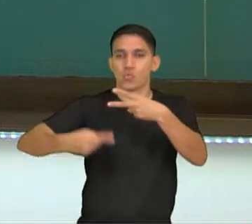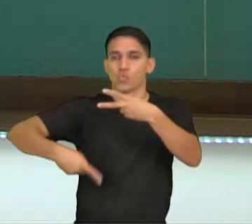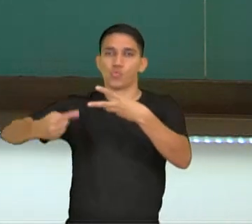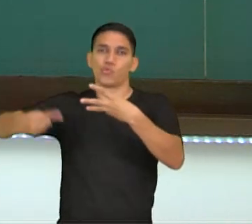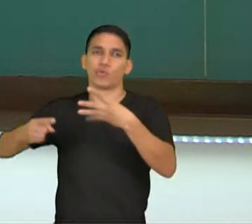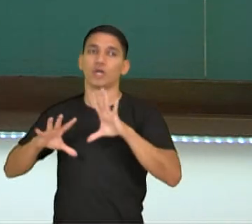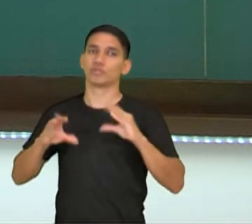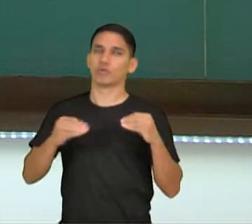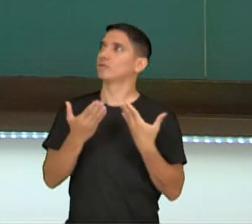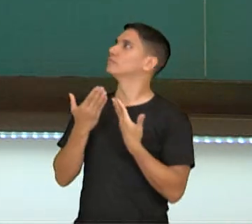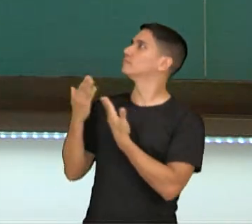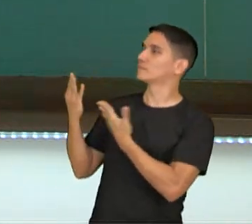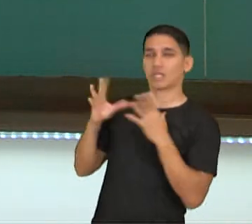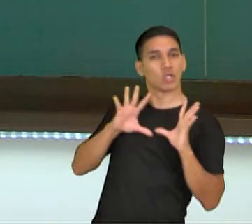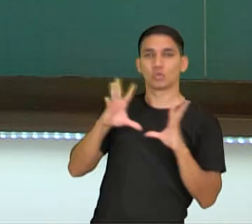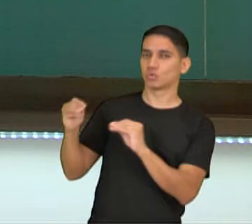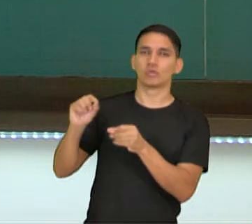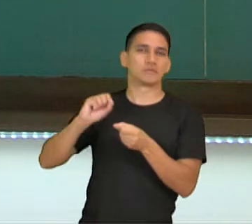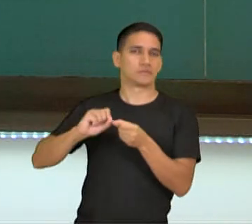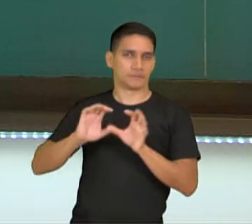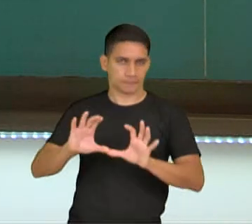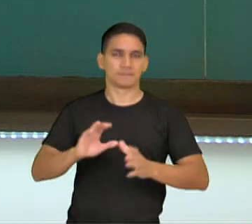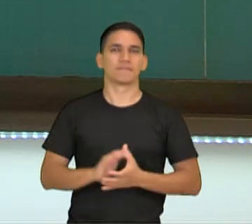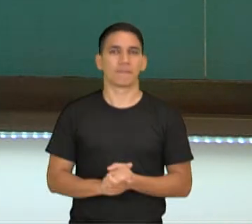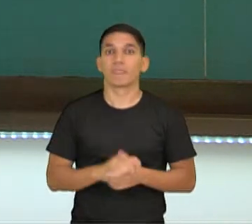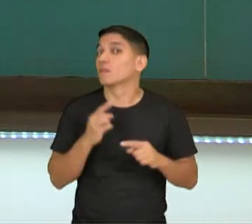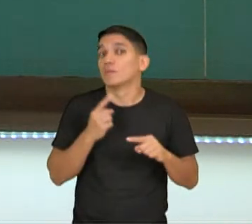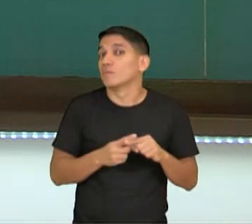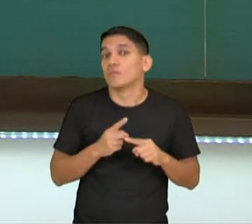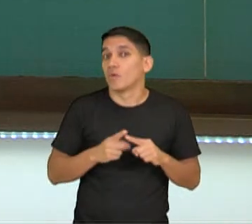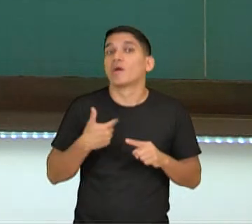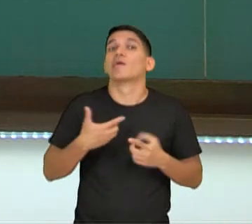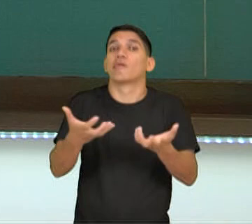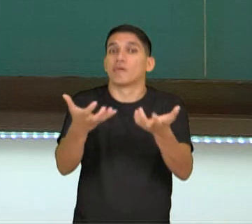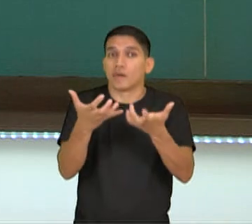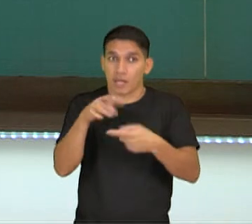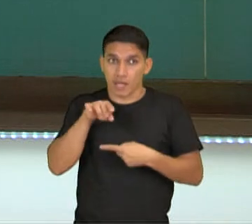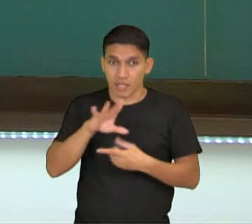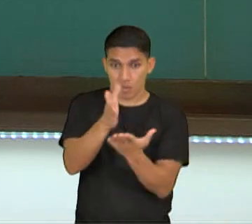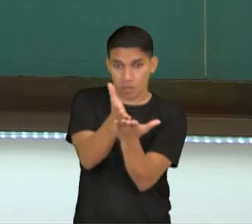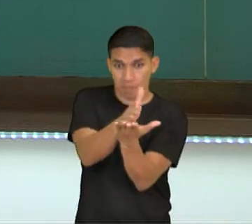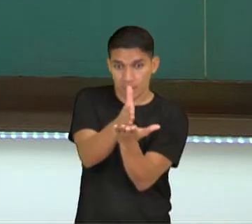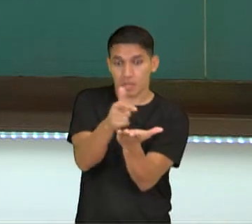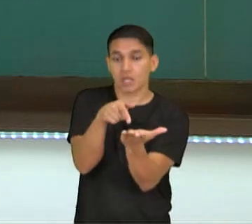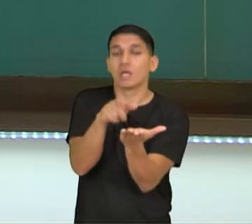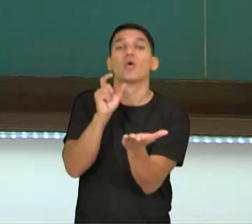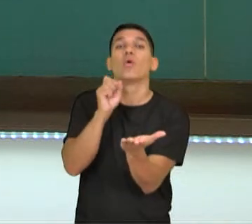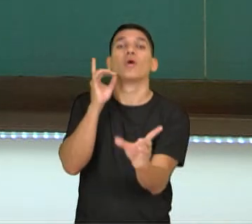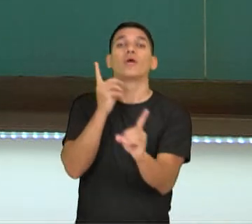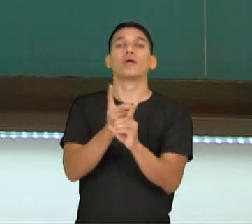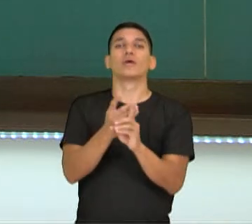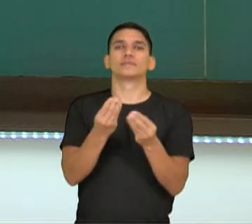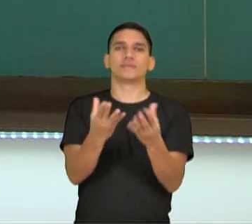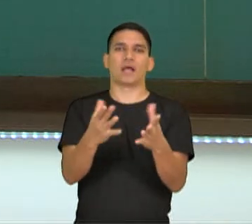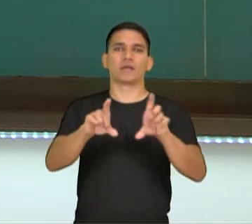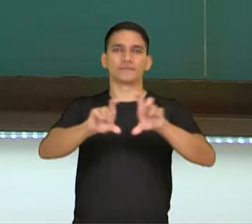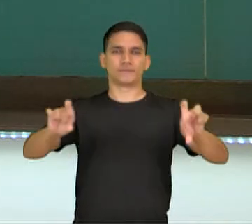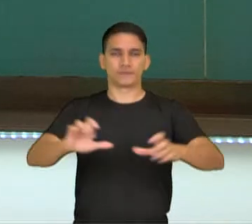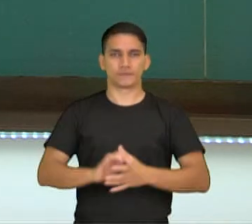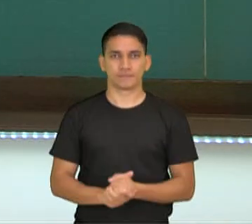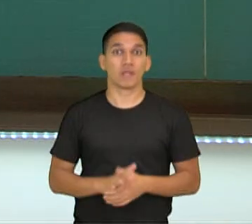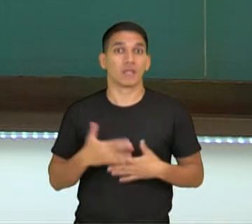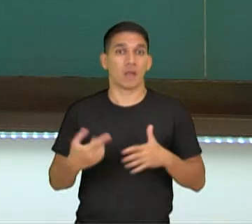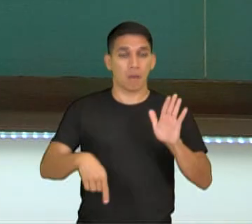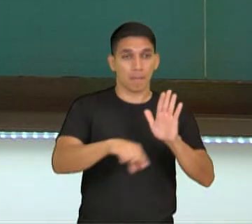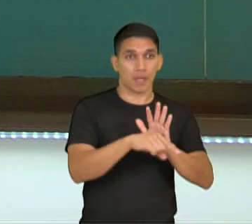ó. Acrescentei 1 a todos os membros. Por quê? Porque eu quero aqui no meio chegar à função dada. Então,